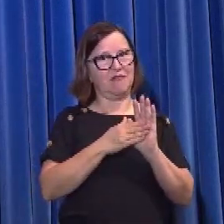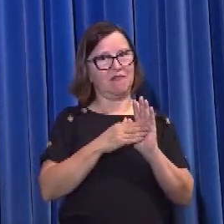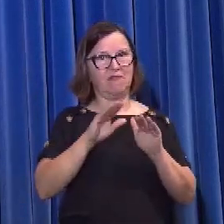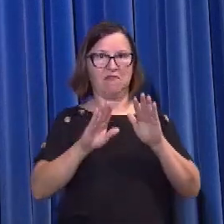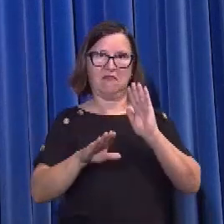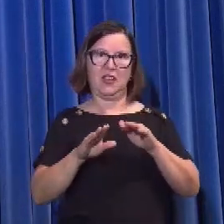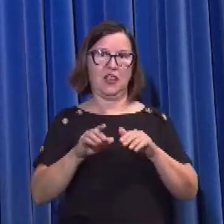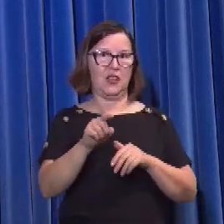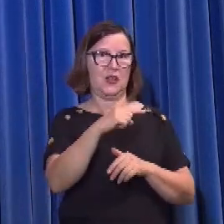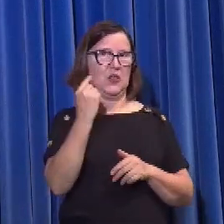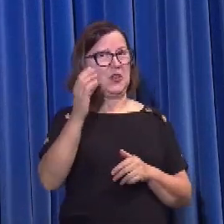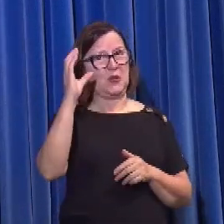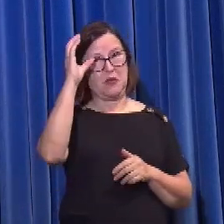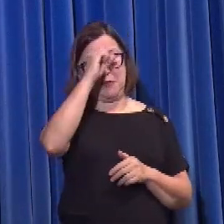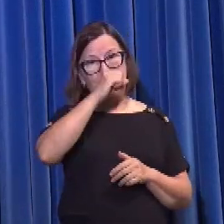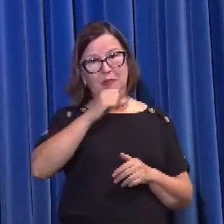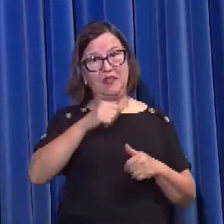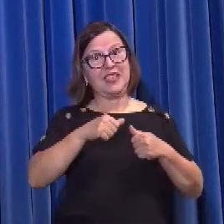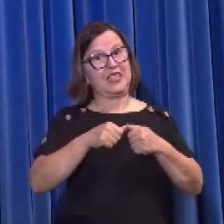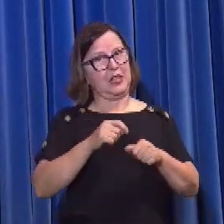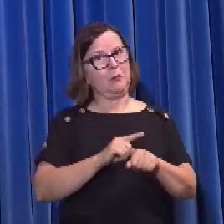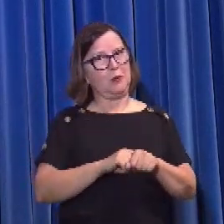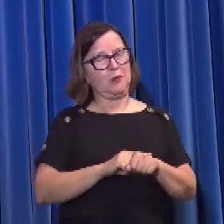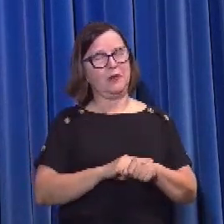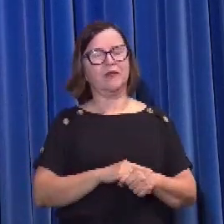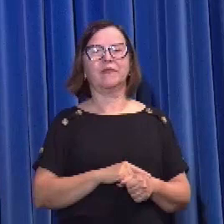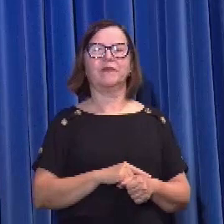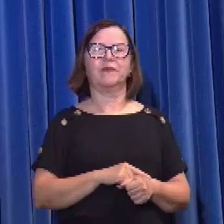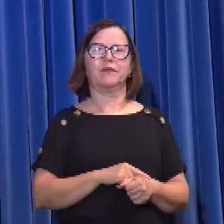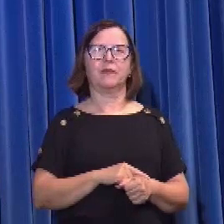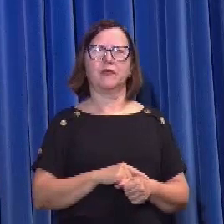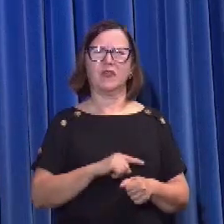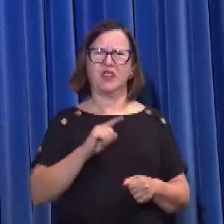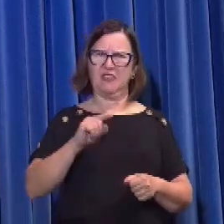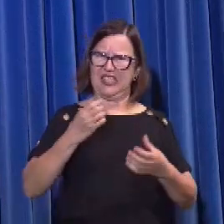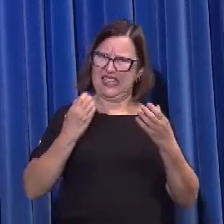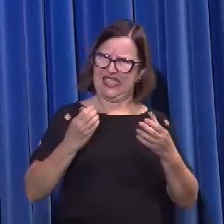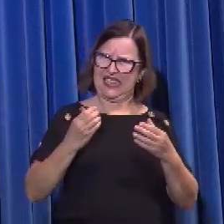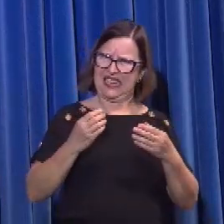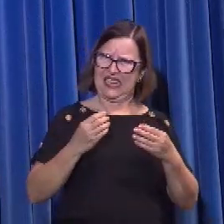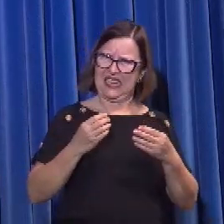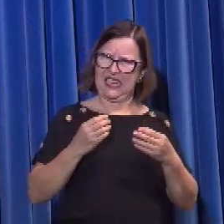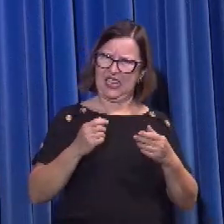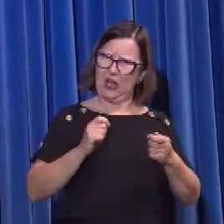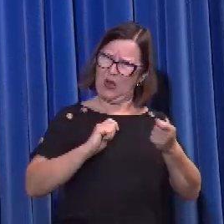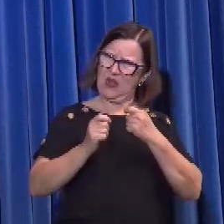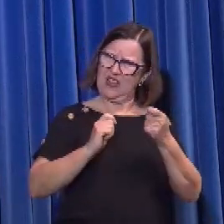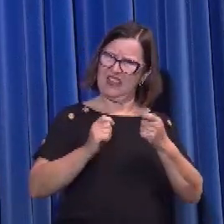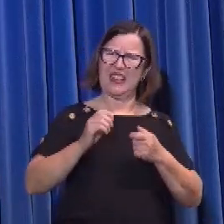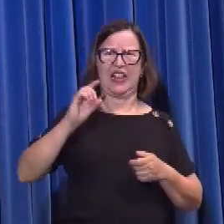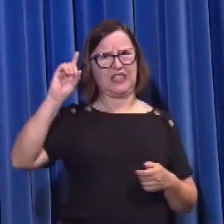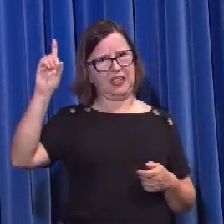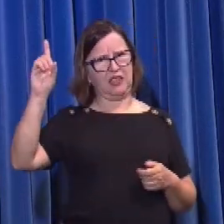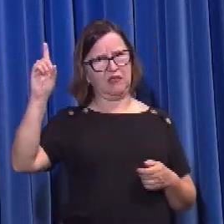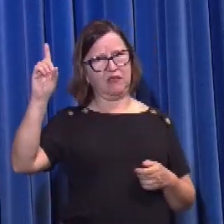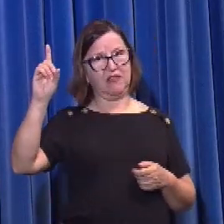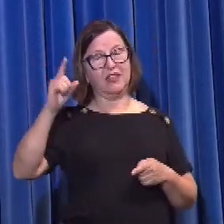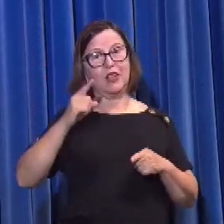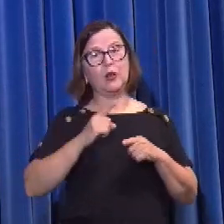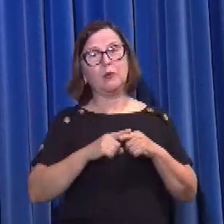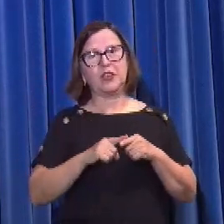Você está querendo controlar Deus? Por que você ainda está com seus olhos fixados